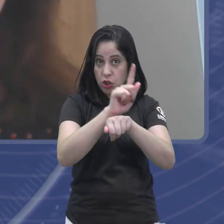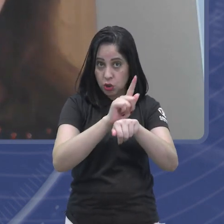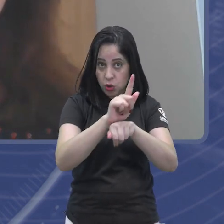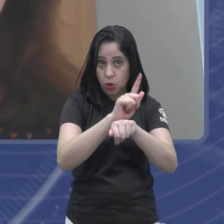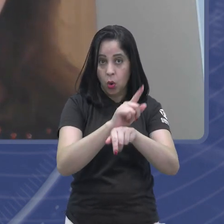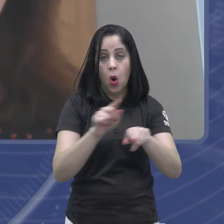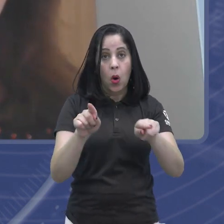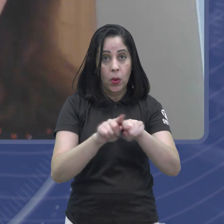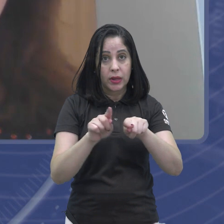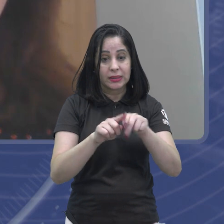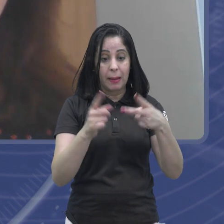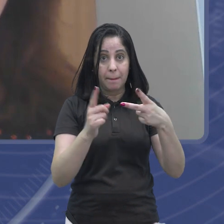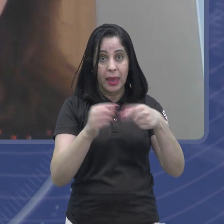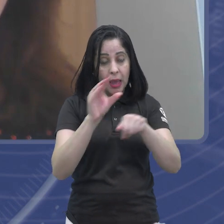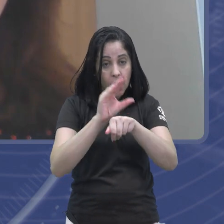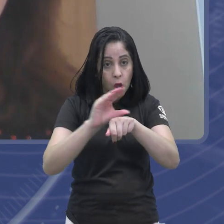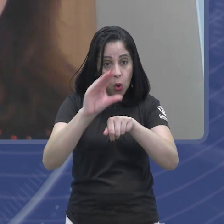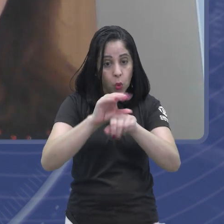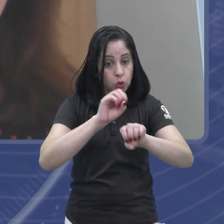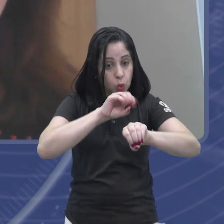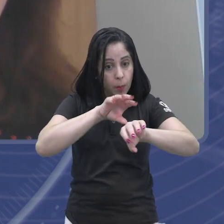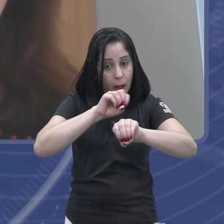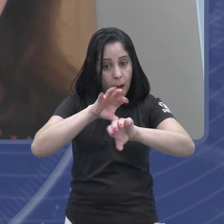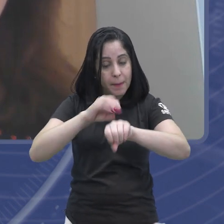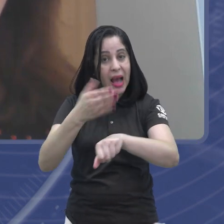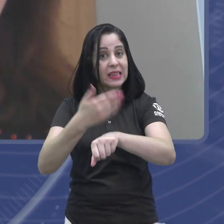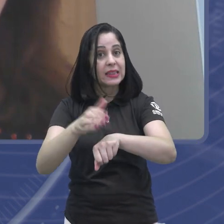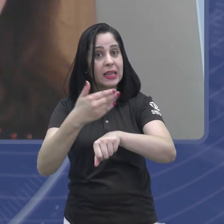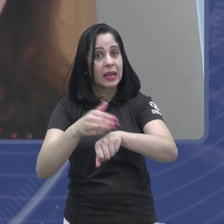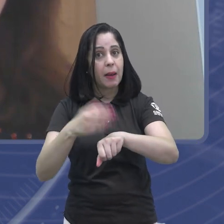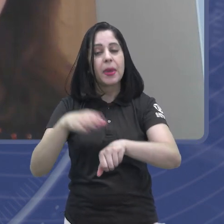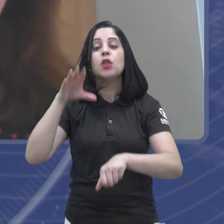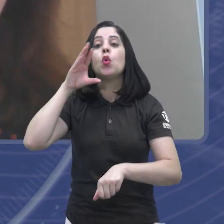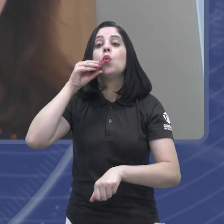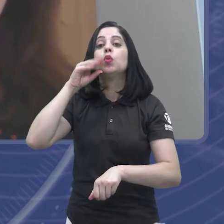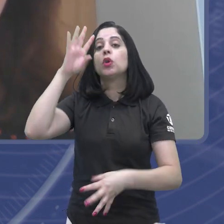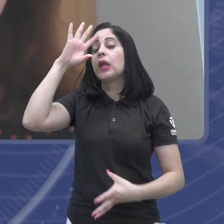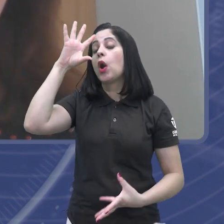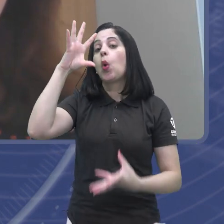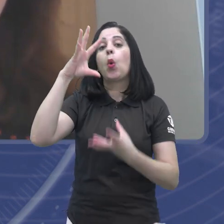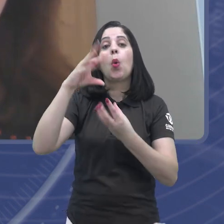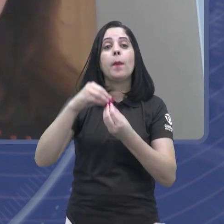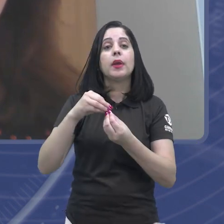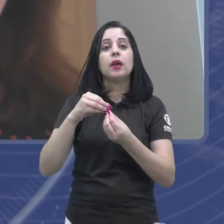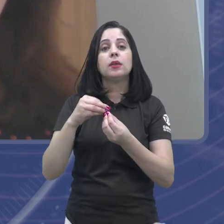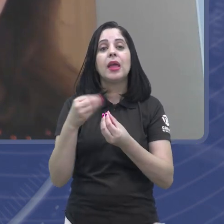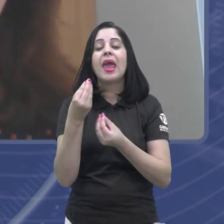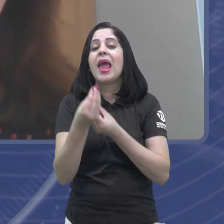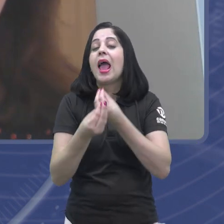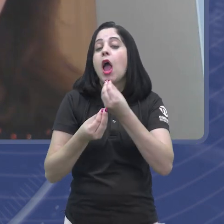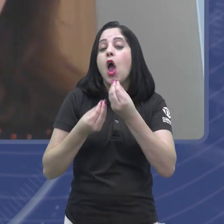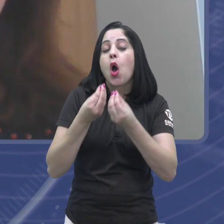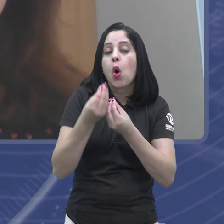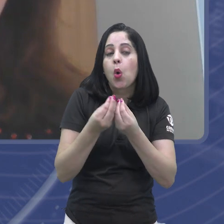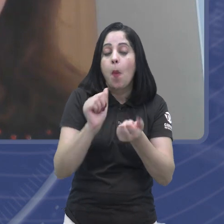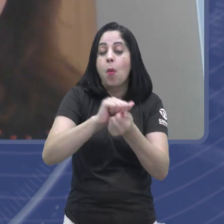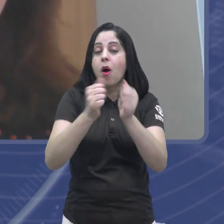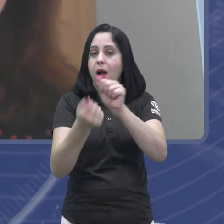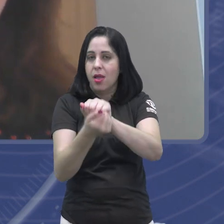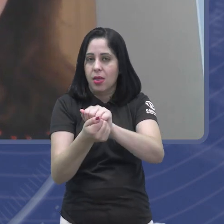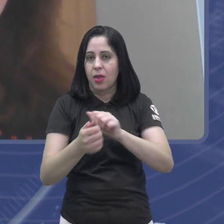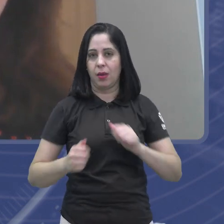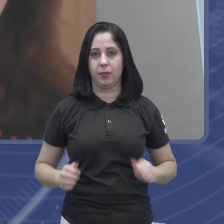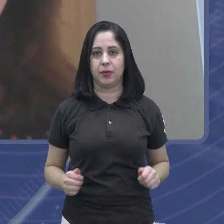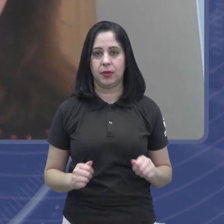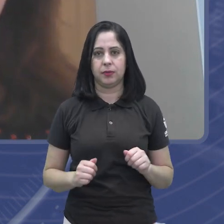RH também levem esse conhecimento para os seus funcionários, para que eles entendam melhor como navegar em meio a essas